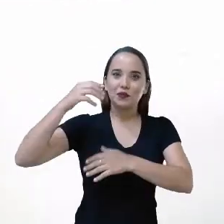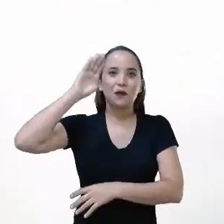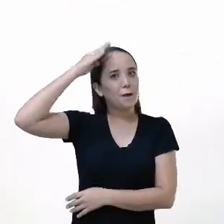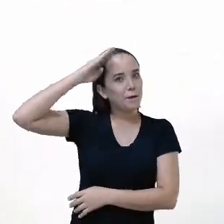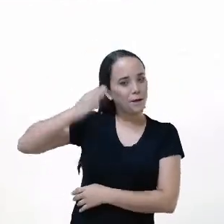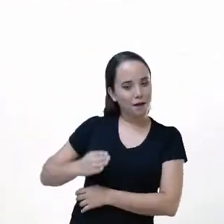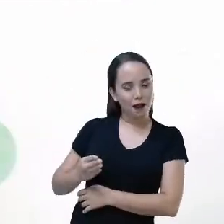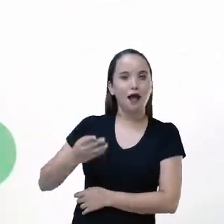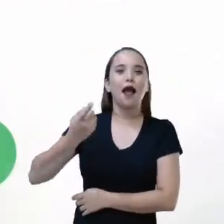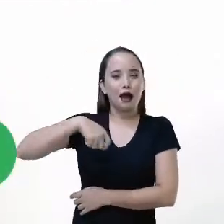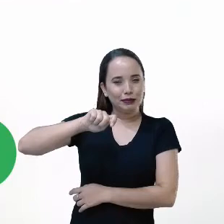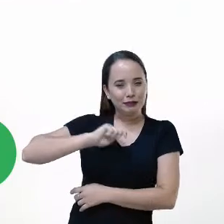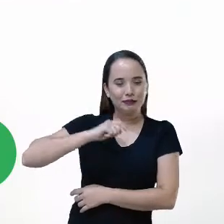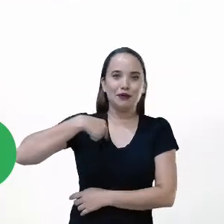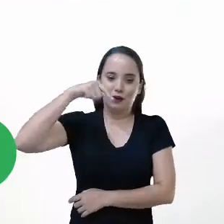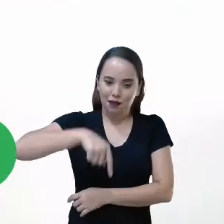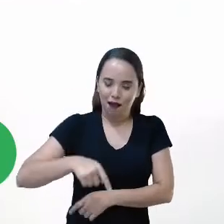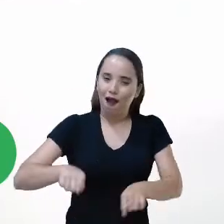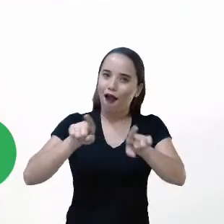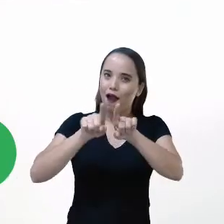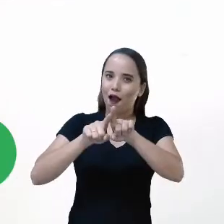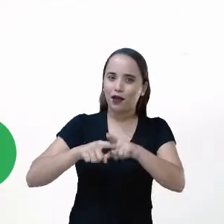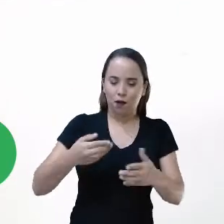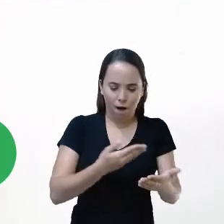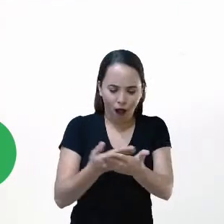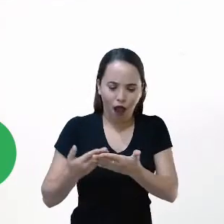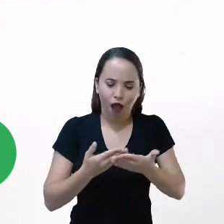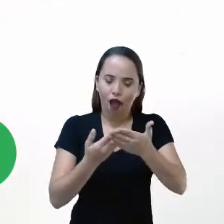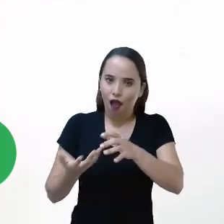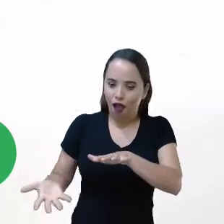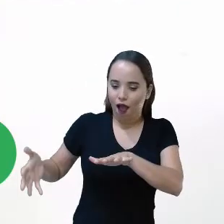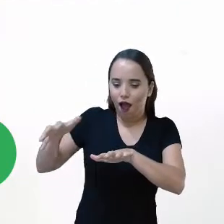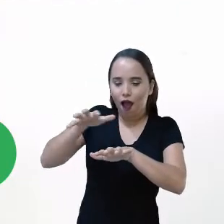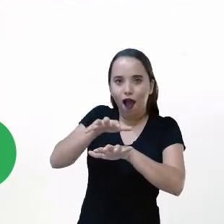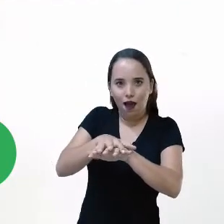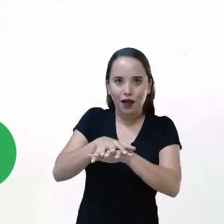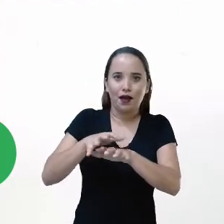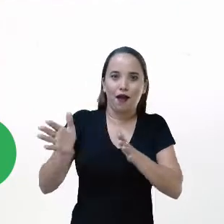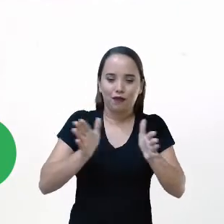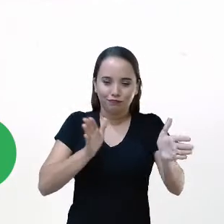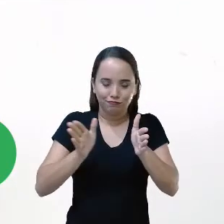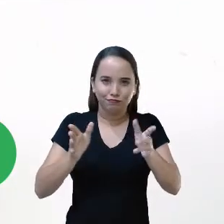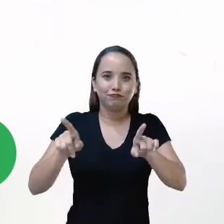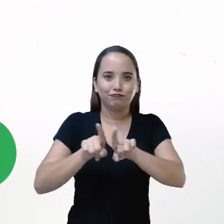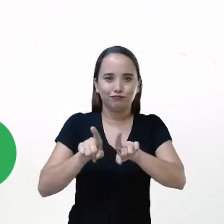fazendo com que essa aula seja mais acessível para todos nós. Beleza?